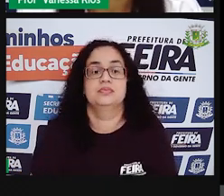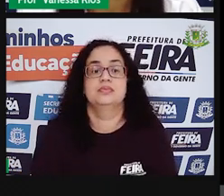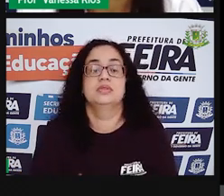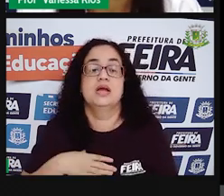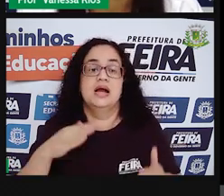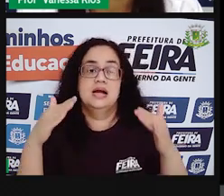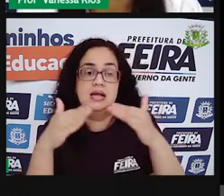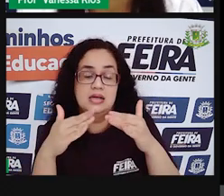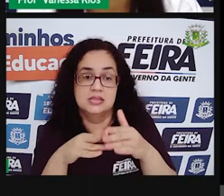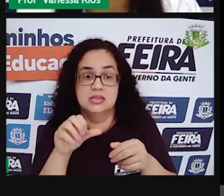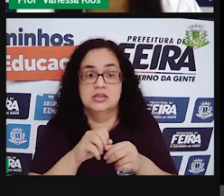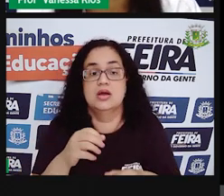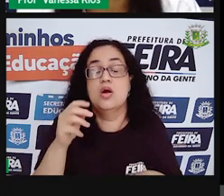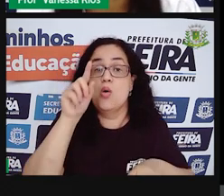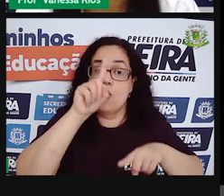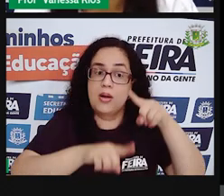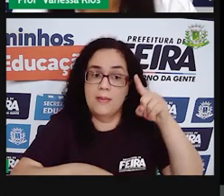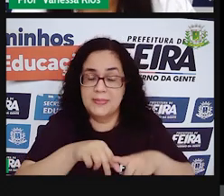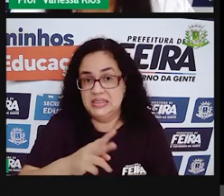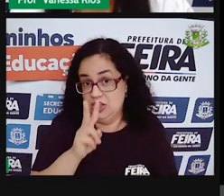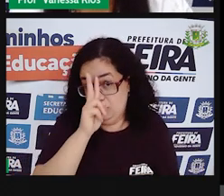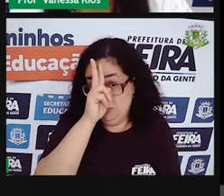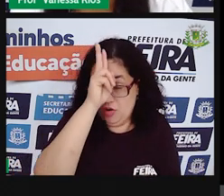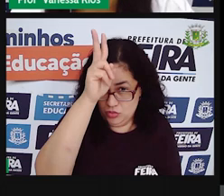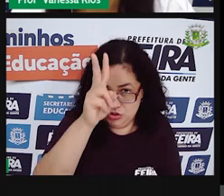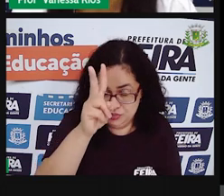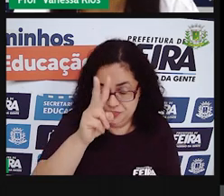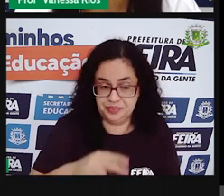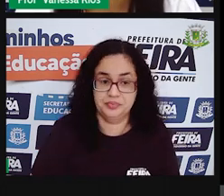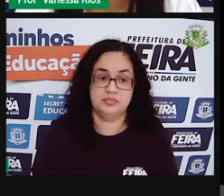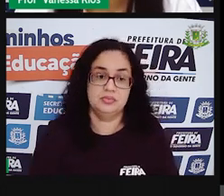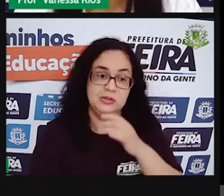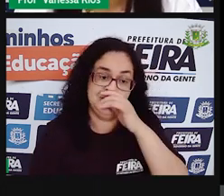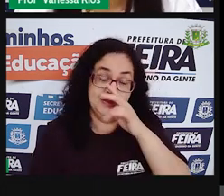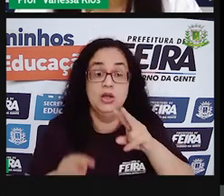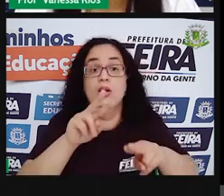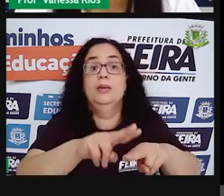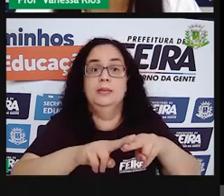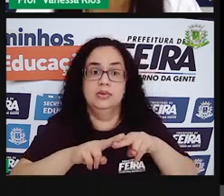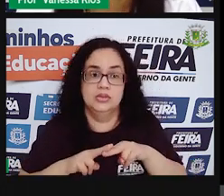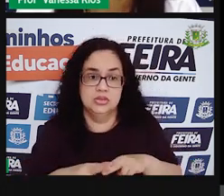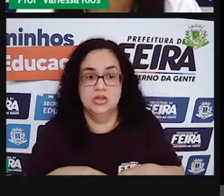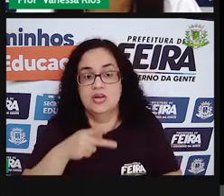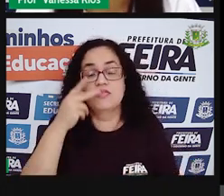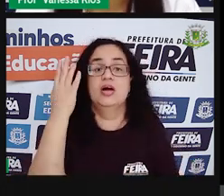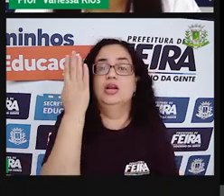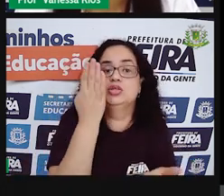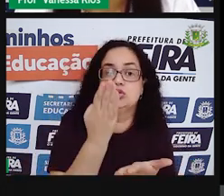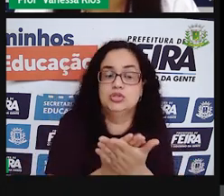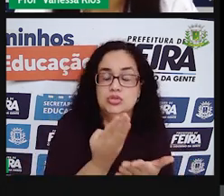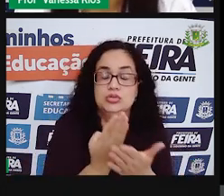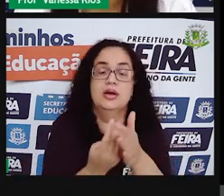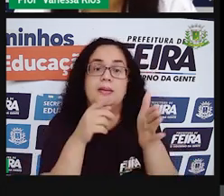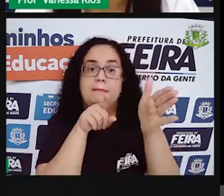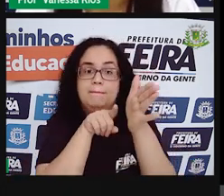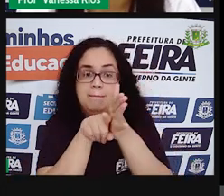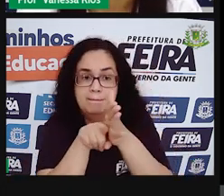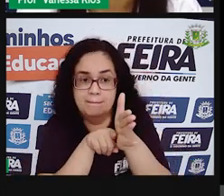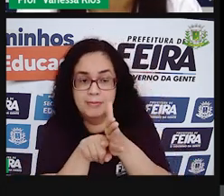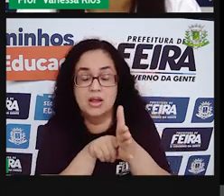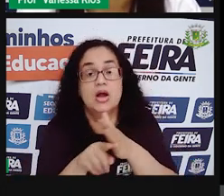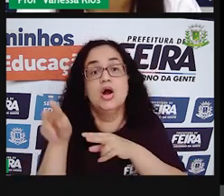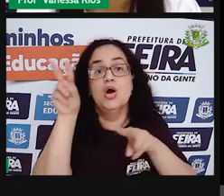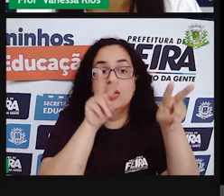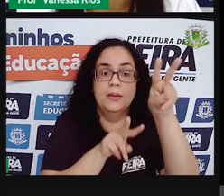casa construída com o material mais resistente. Por isso que quando a gente fala em estudar, em pesquisar, em